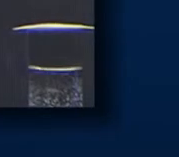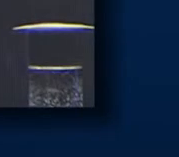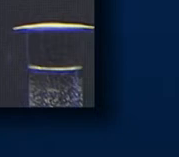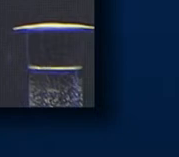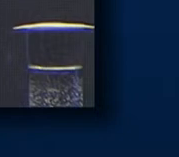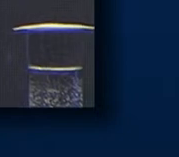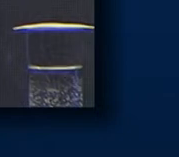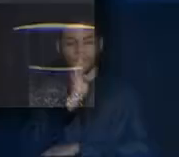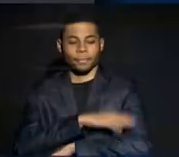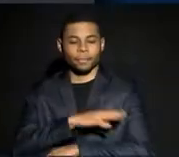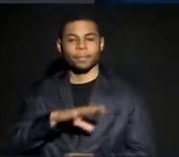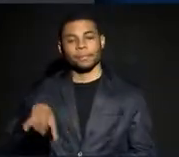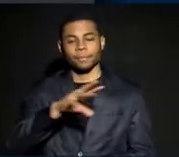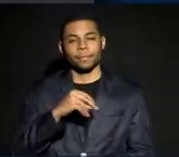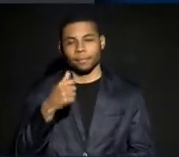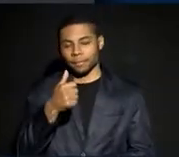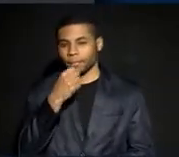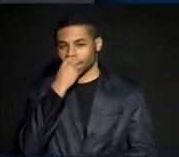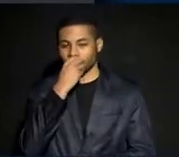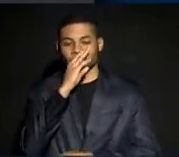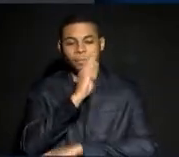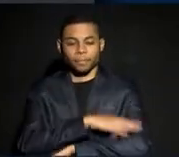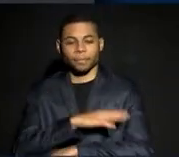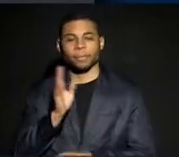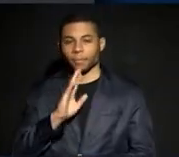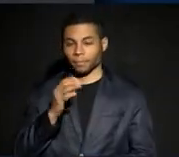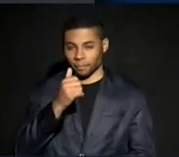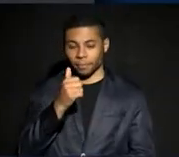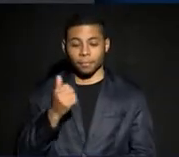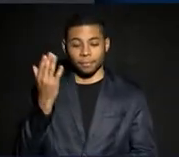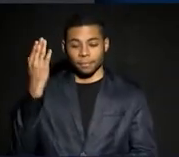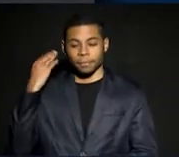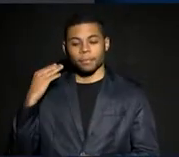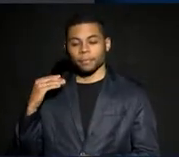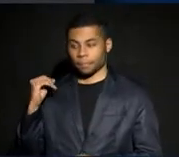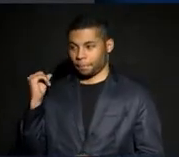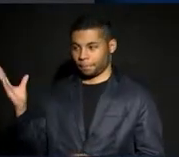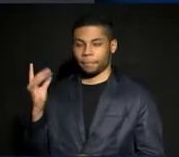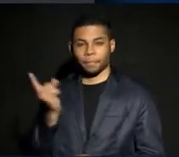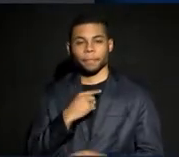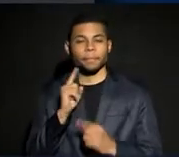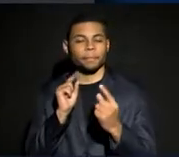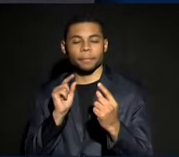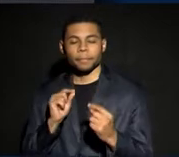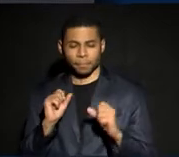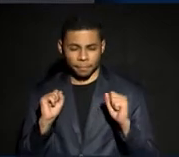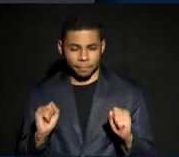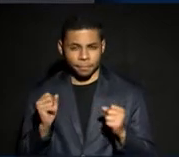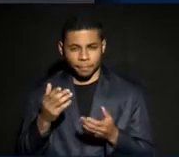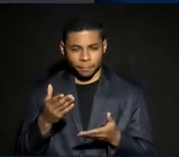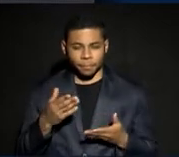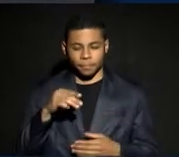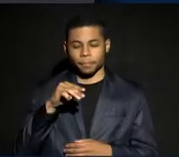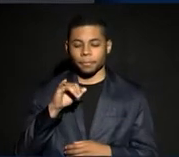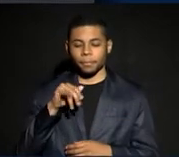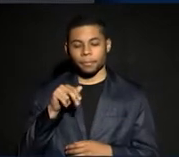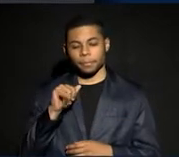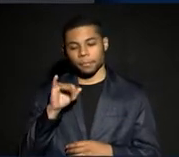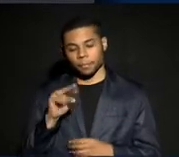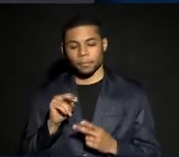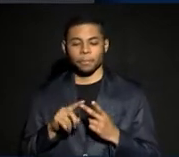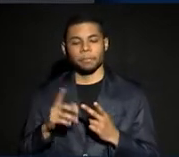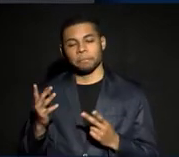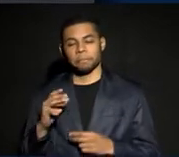Boa tarde a todos. Boa tarde, Haddad. A gente estava conversando ali fora, poderíamos chamar de ministro,